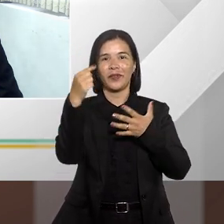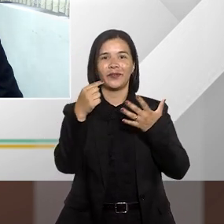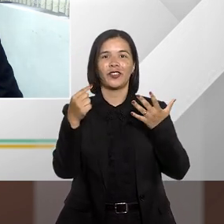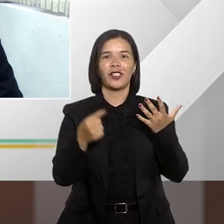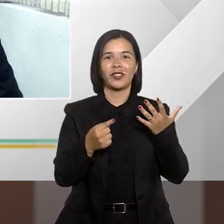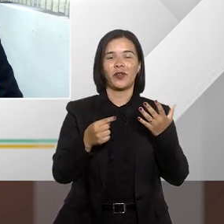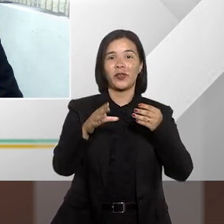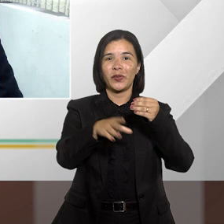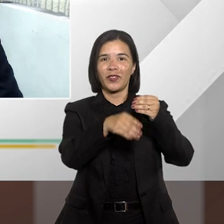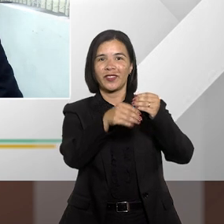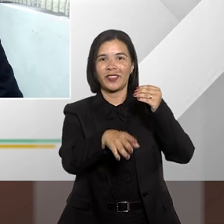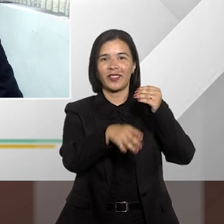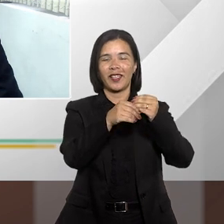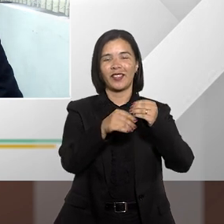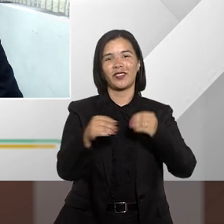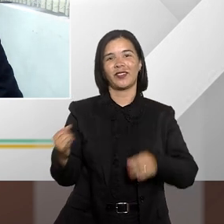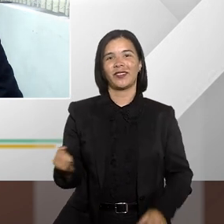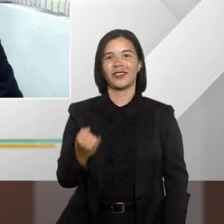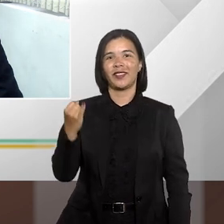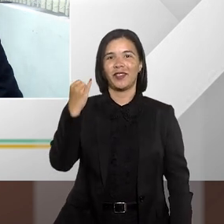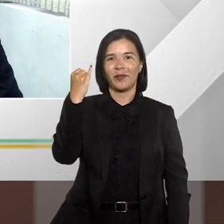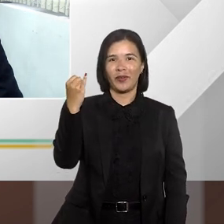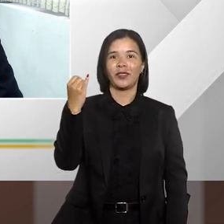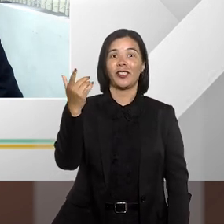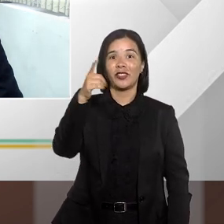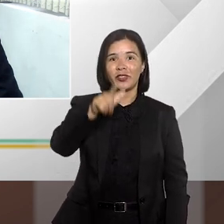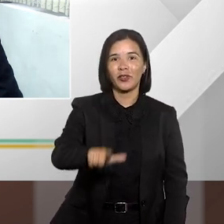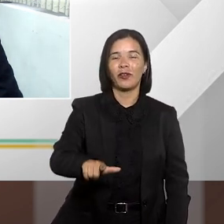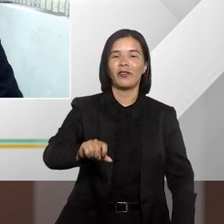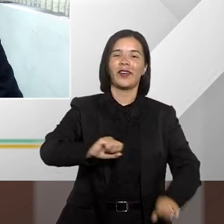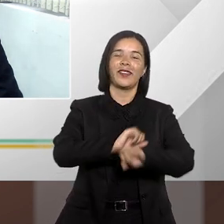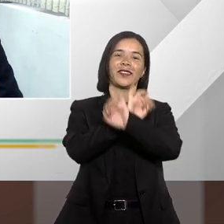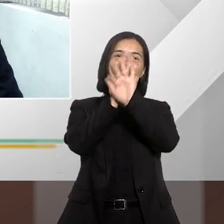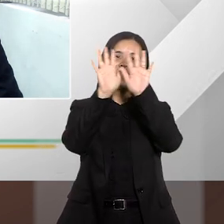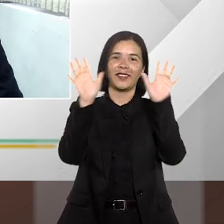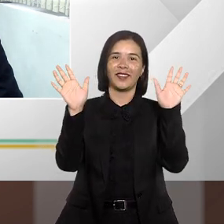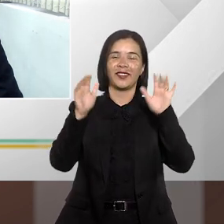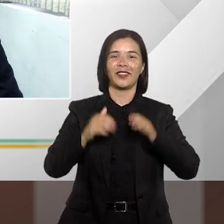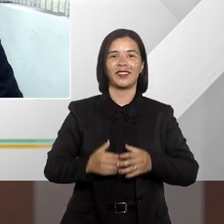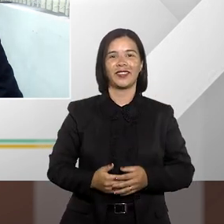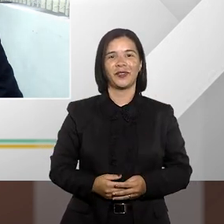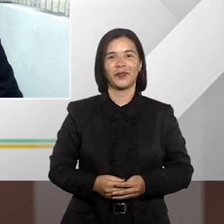com considerações tão importantes e, repito, esclarecedoras.